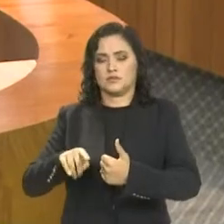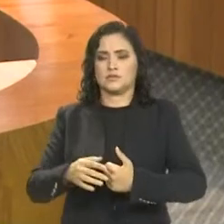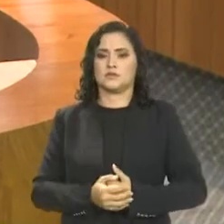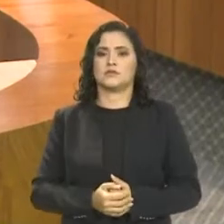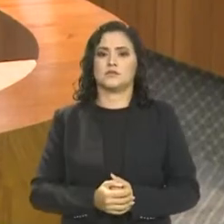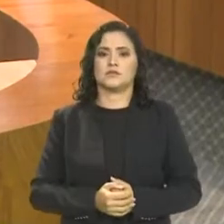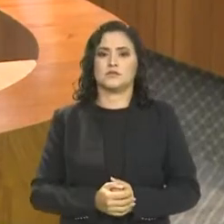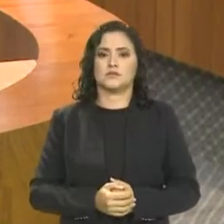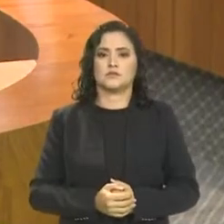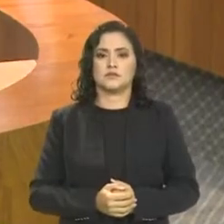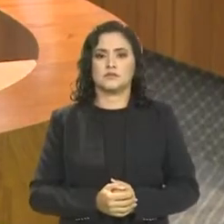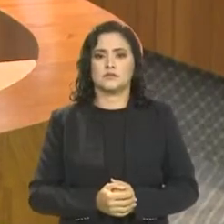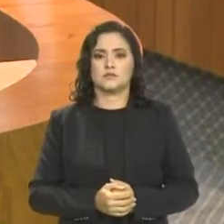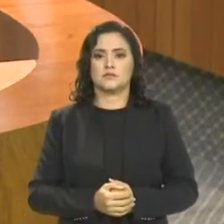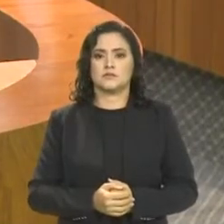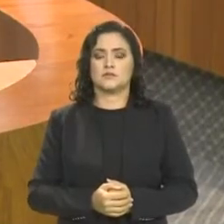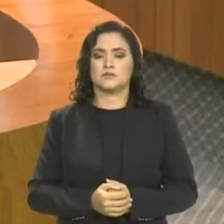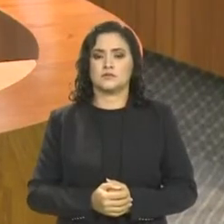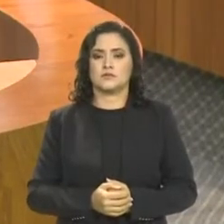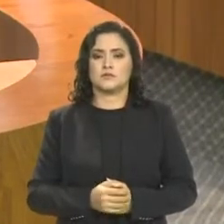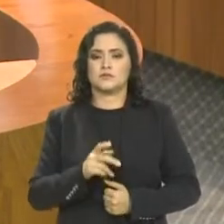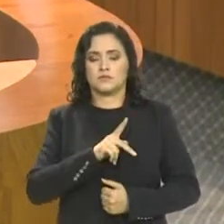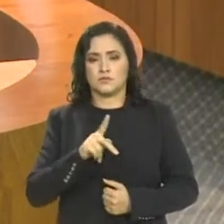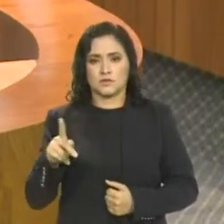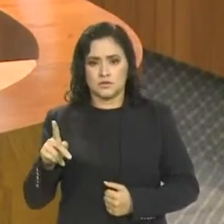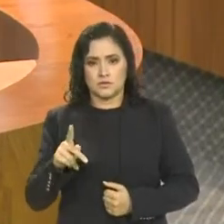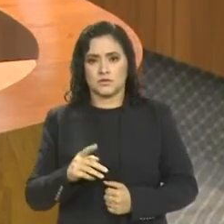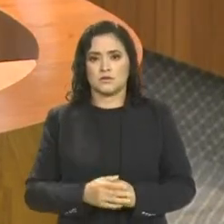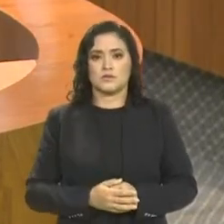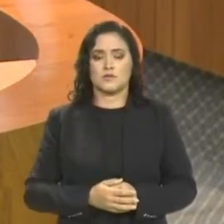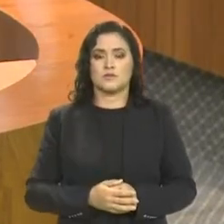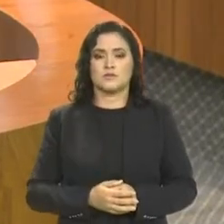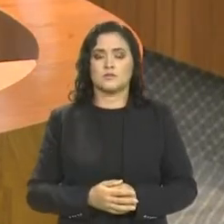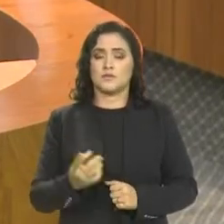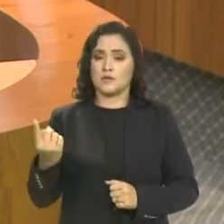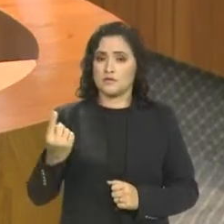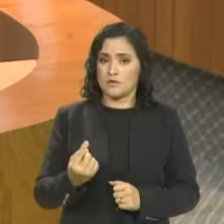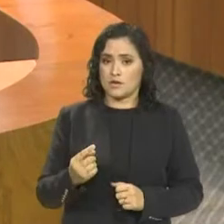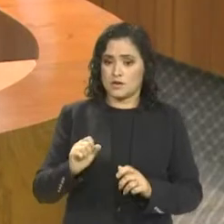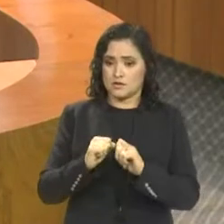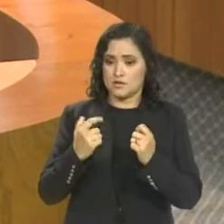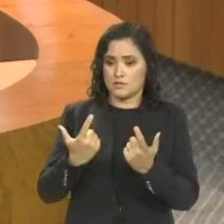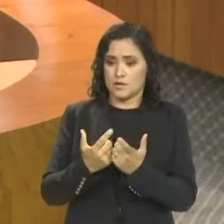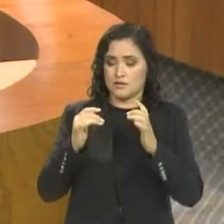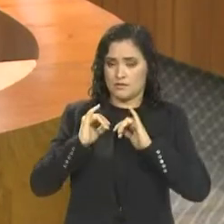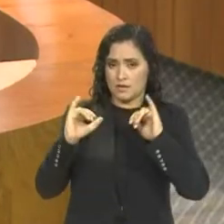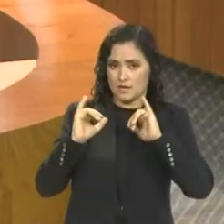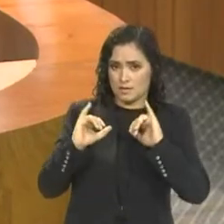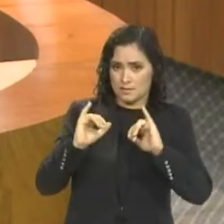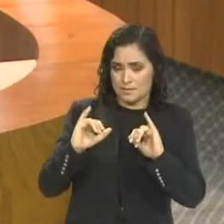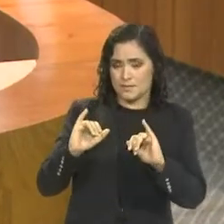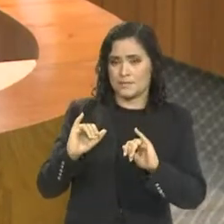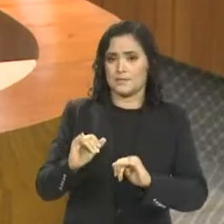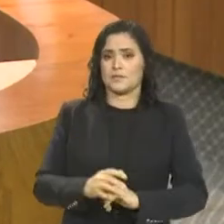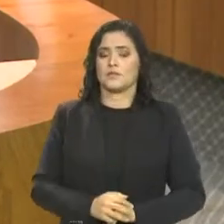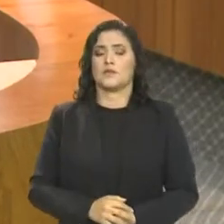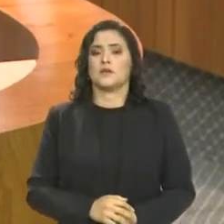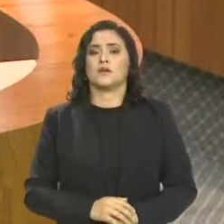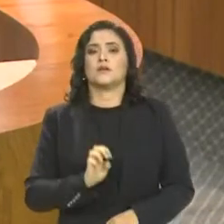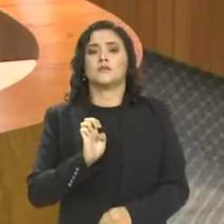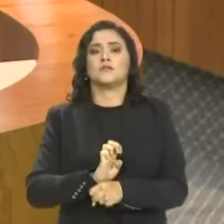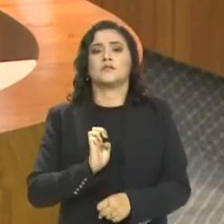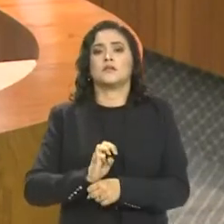trago à Assembleia Legislativa do Estado do Maranhão mais uma grave denúncia. O governo do Estado do Maranhão enviou à